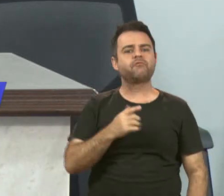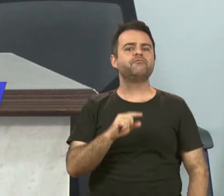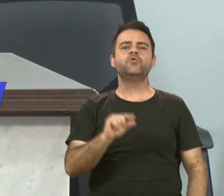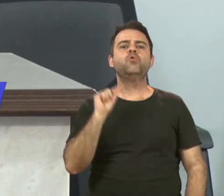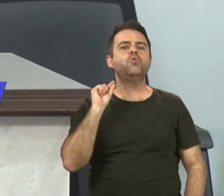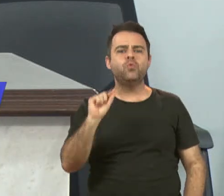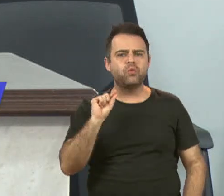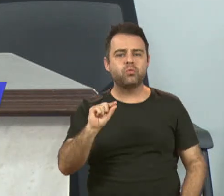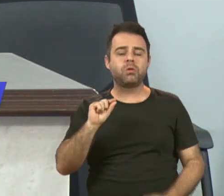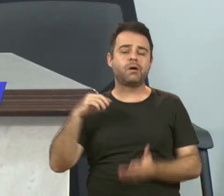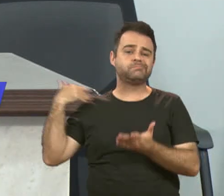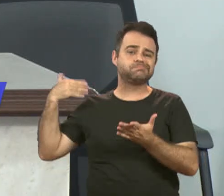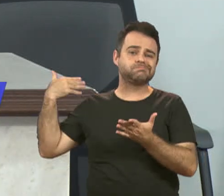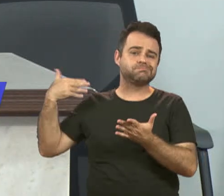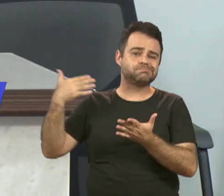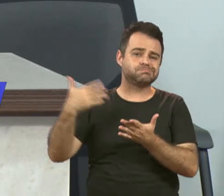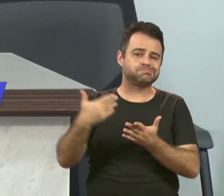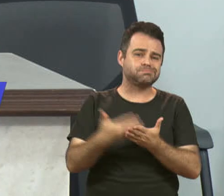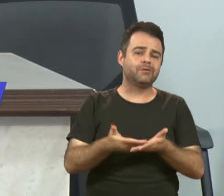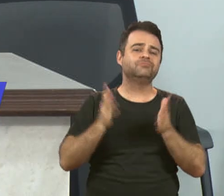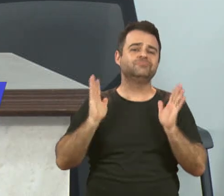gente tem vivido nos últimos